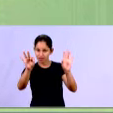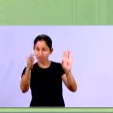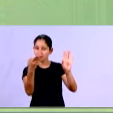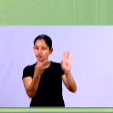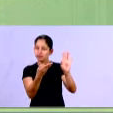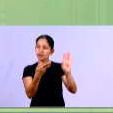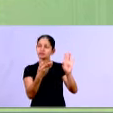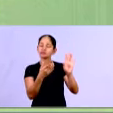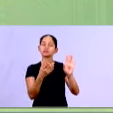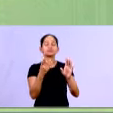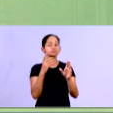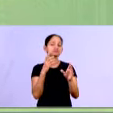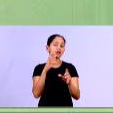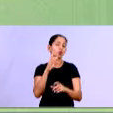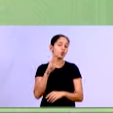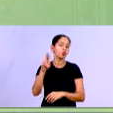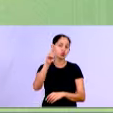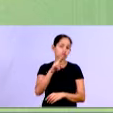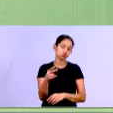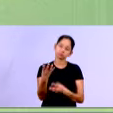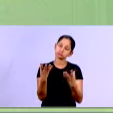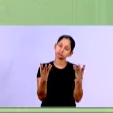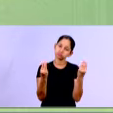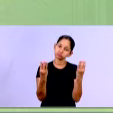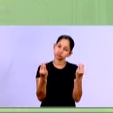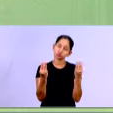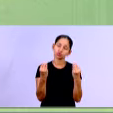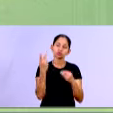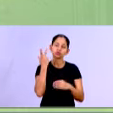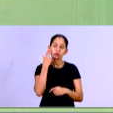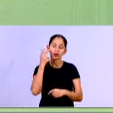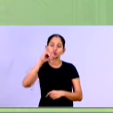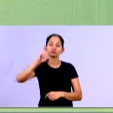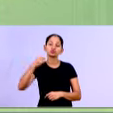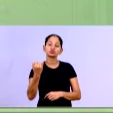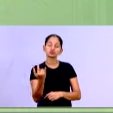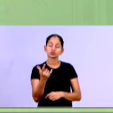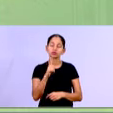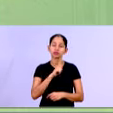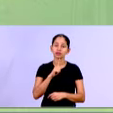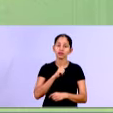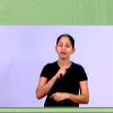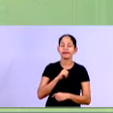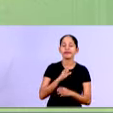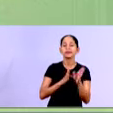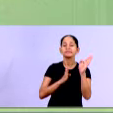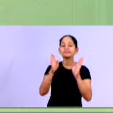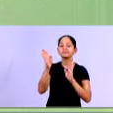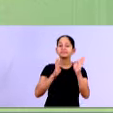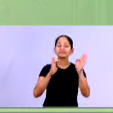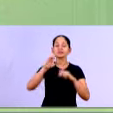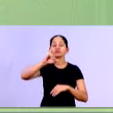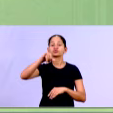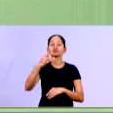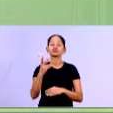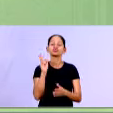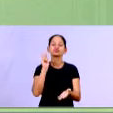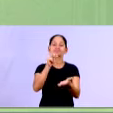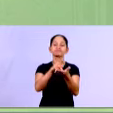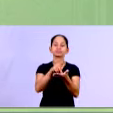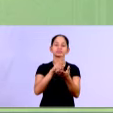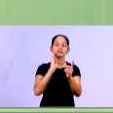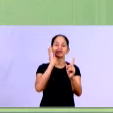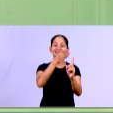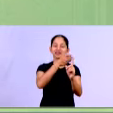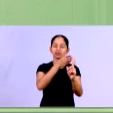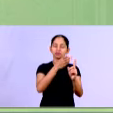que os financeiros usam para calcular juros quando está trabalhando com o famoso juro real, juro